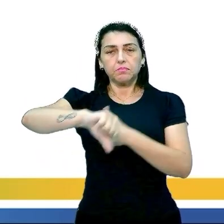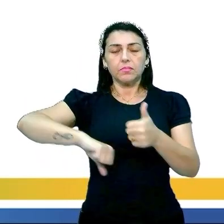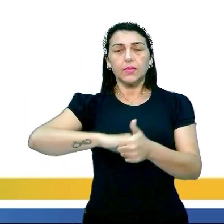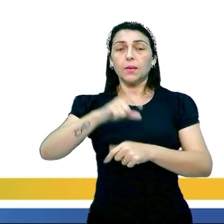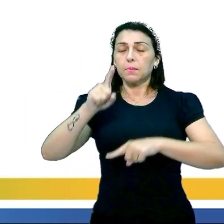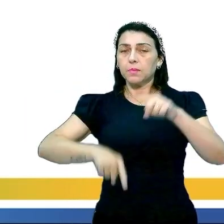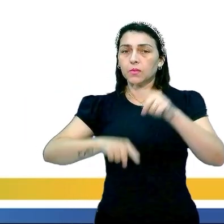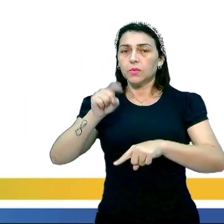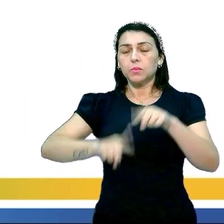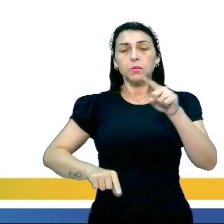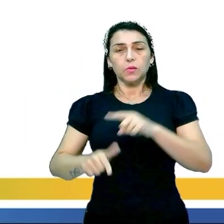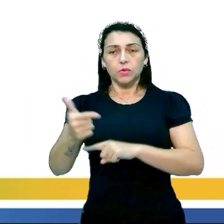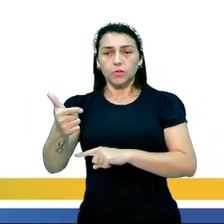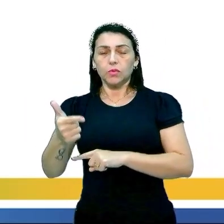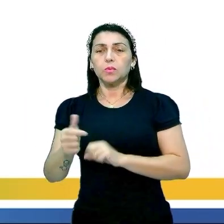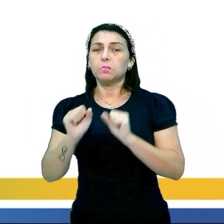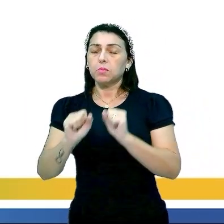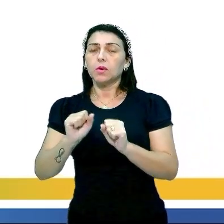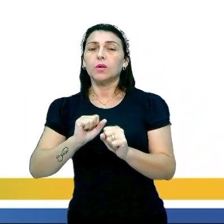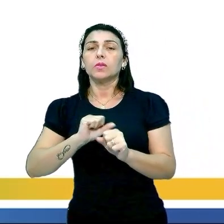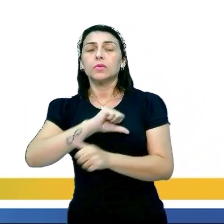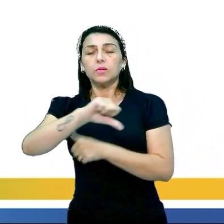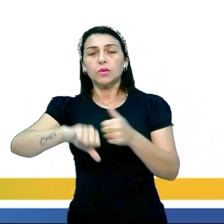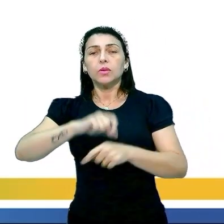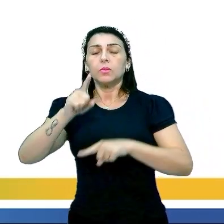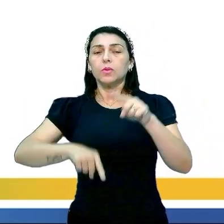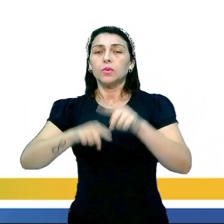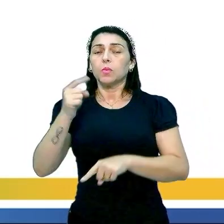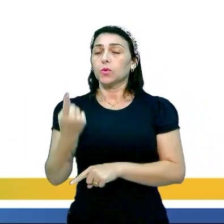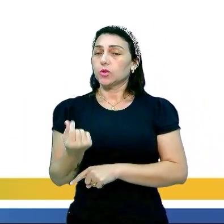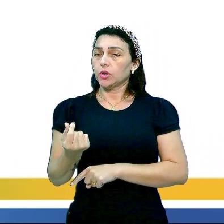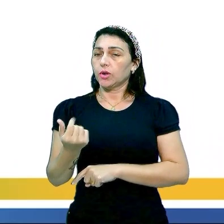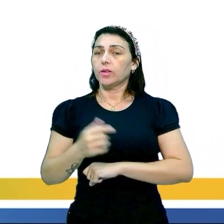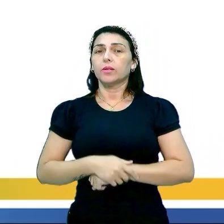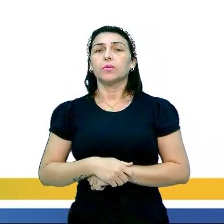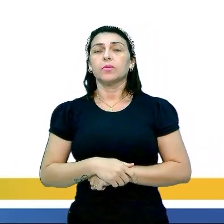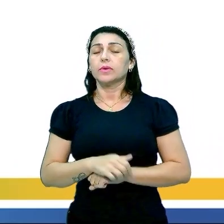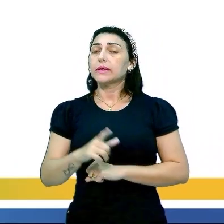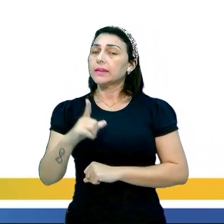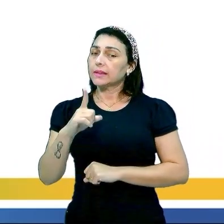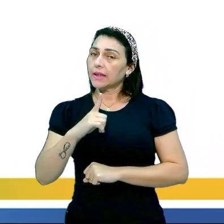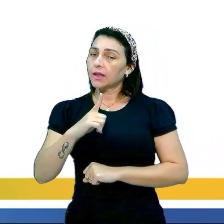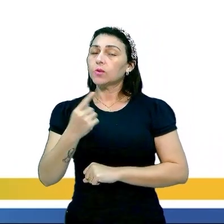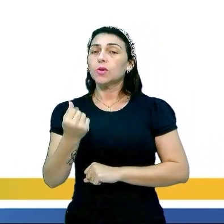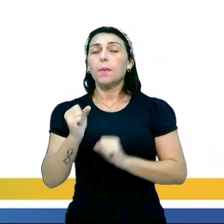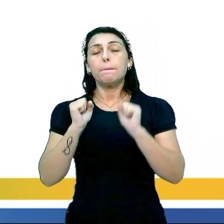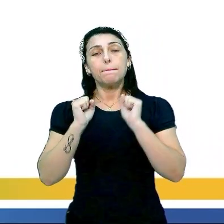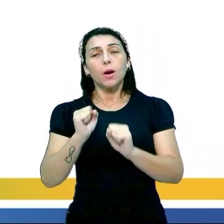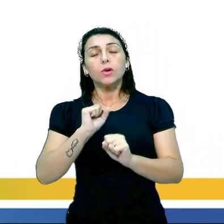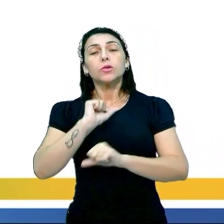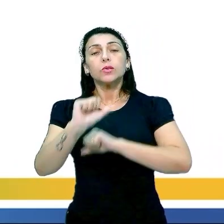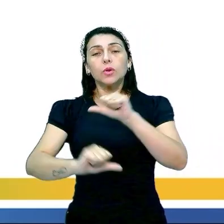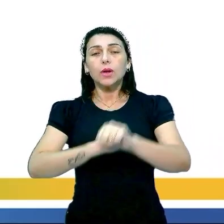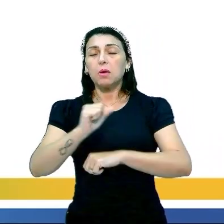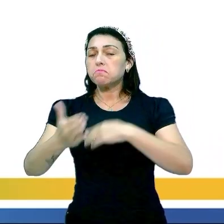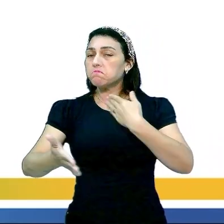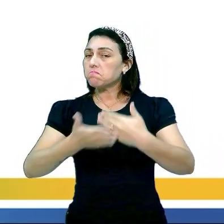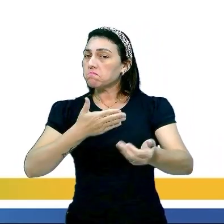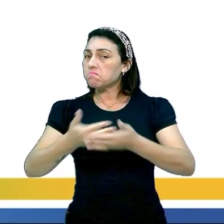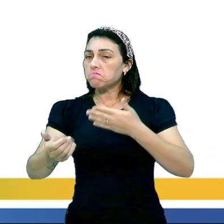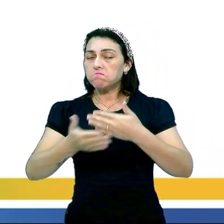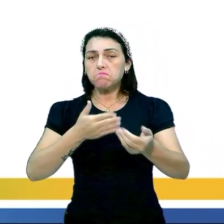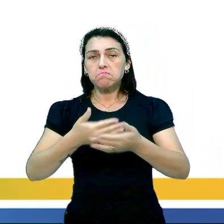um produto por outro, ou eu posso trocar o produto por dinheiro. Aliás, eu tendo dinheiro, eu posso trocá-lo por